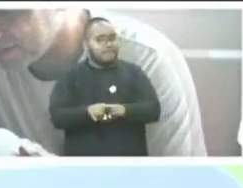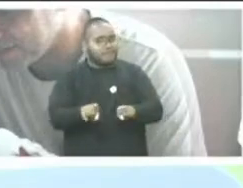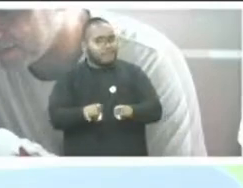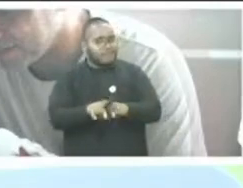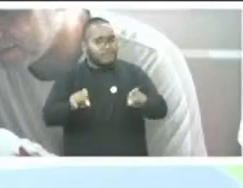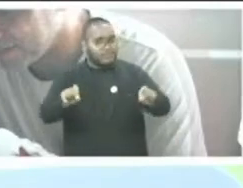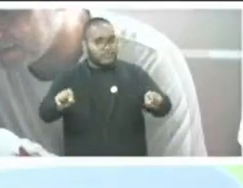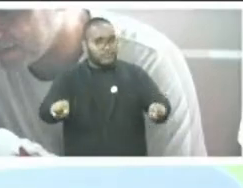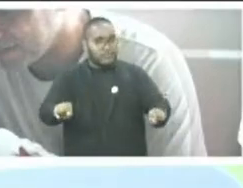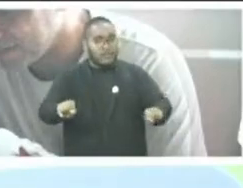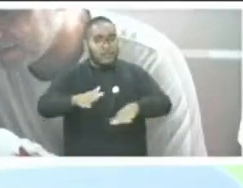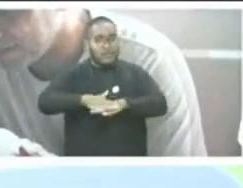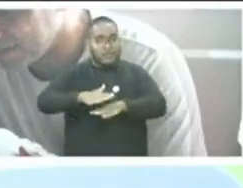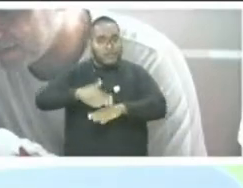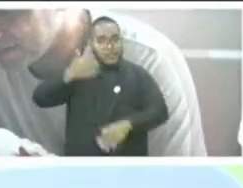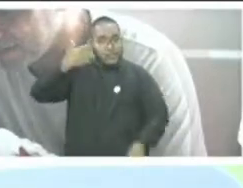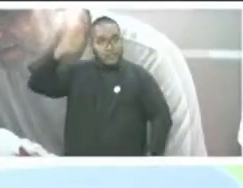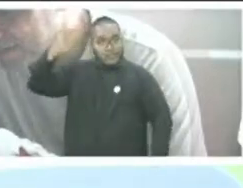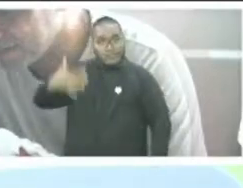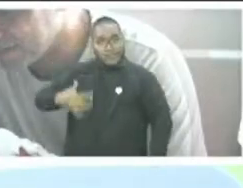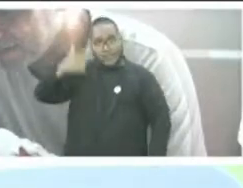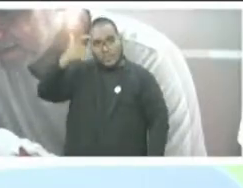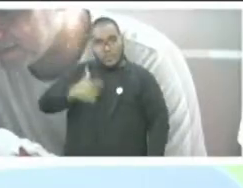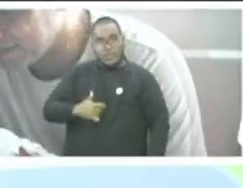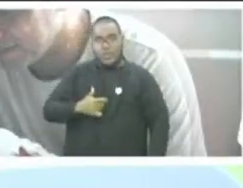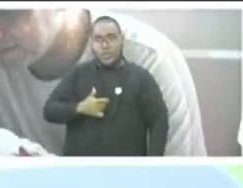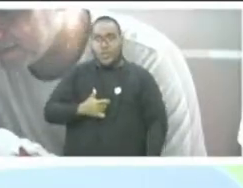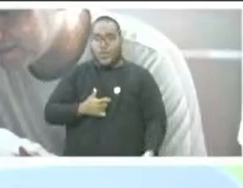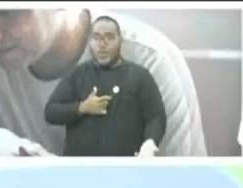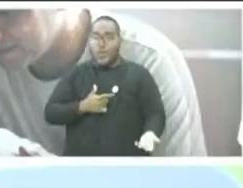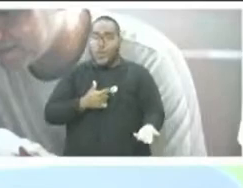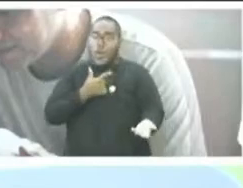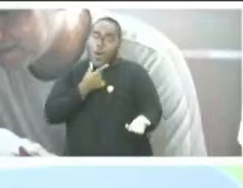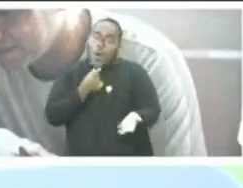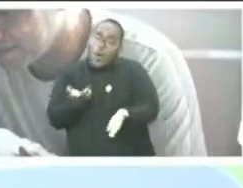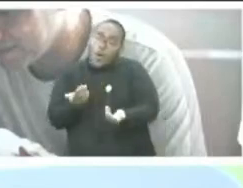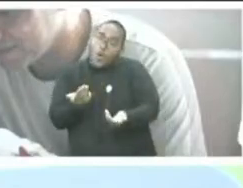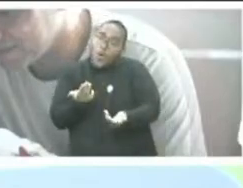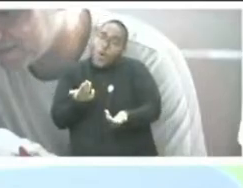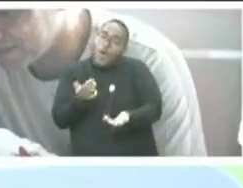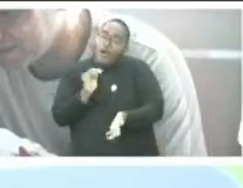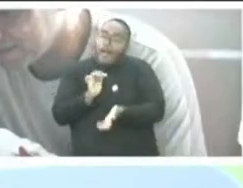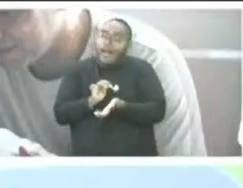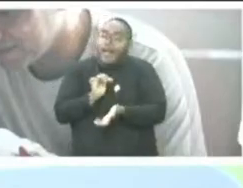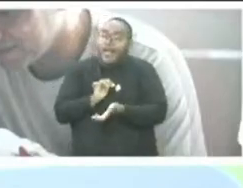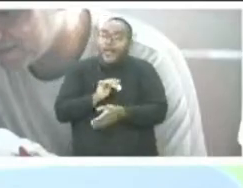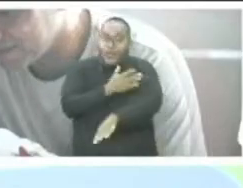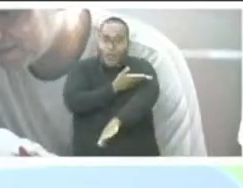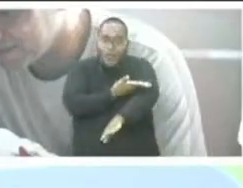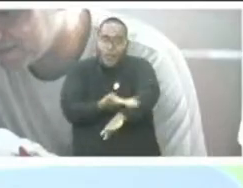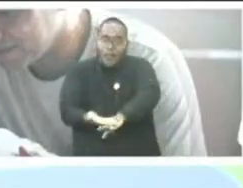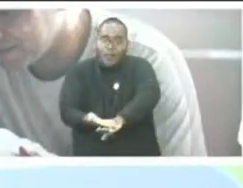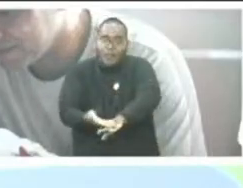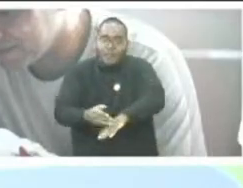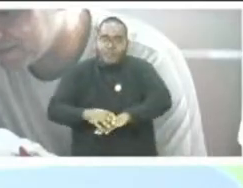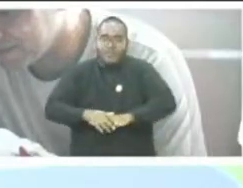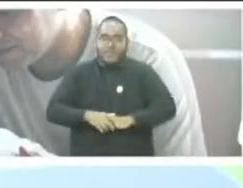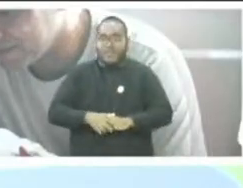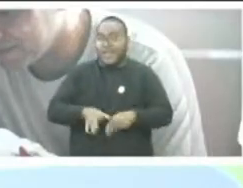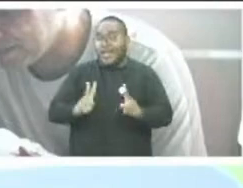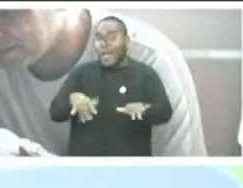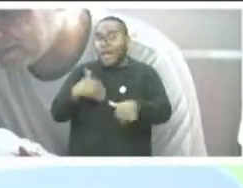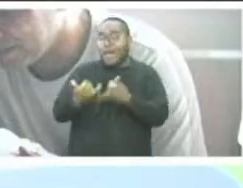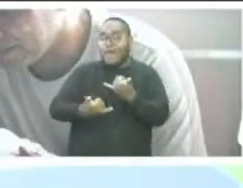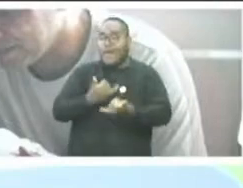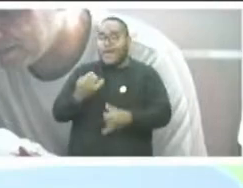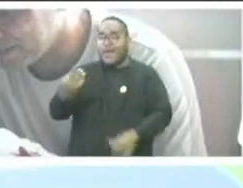minha audiodescrição, Sou um jovem senhor de pele clara, Eles sempre brincam que eu me